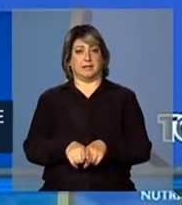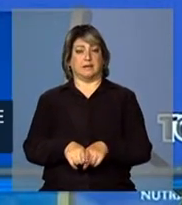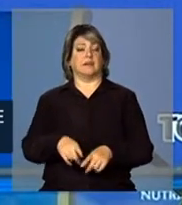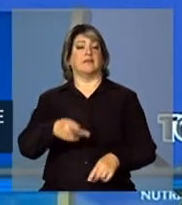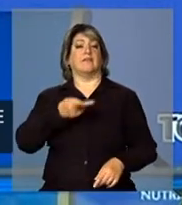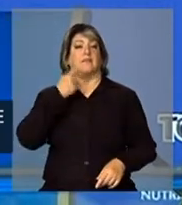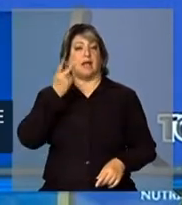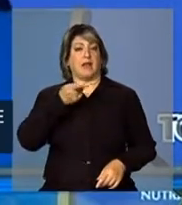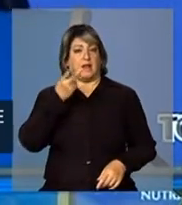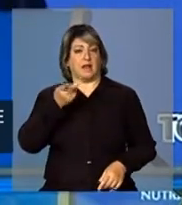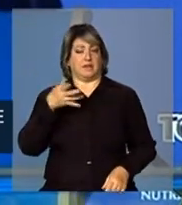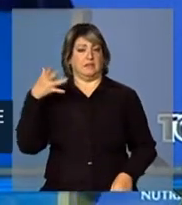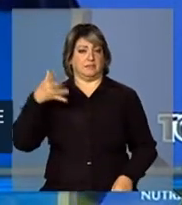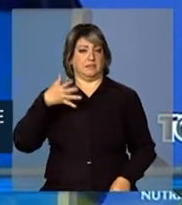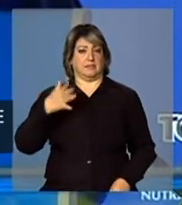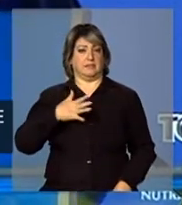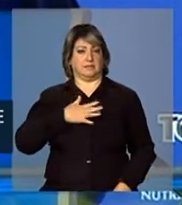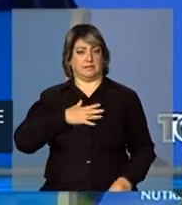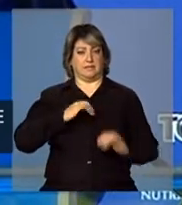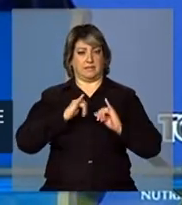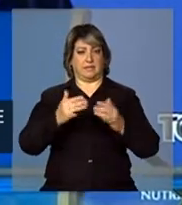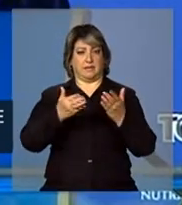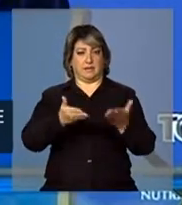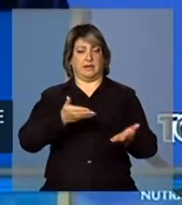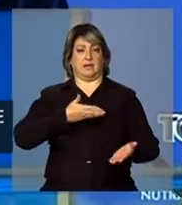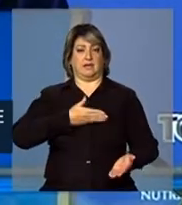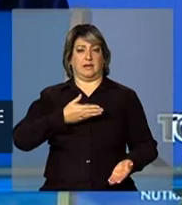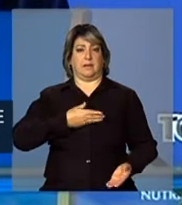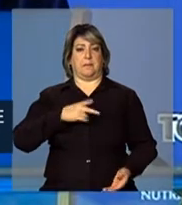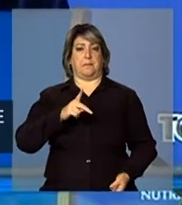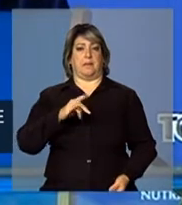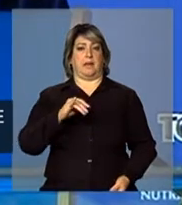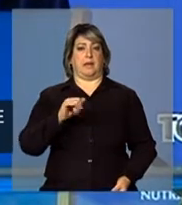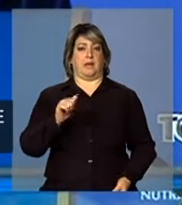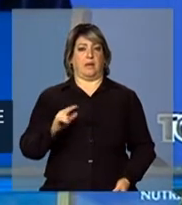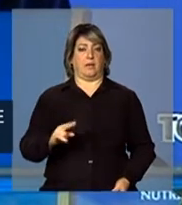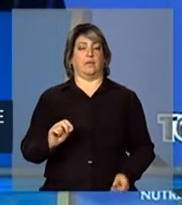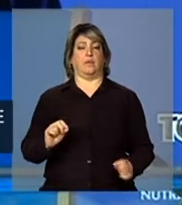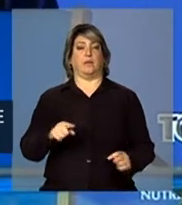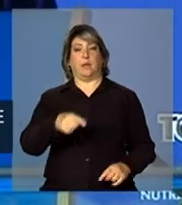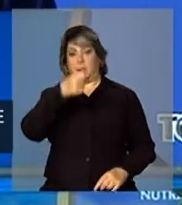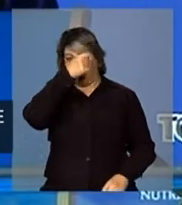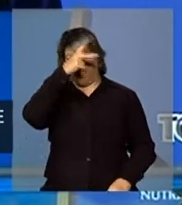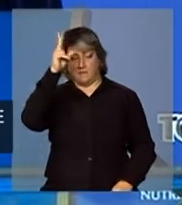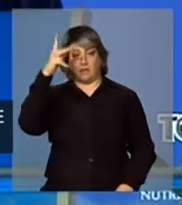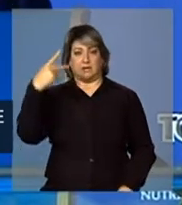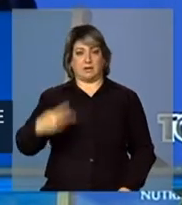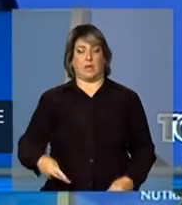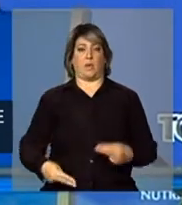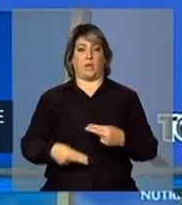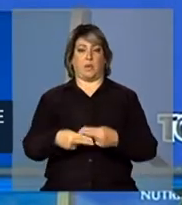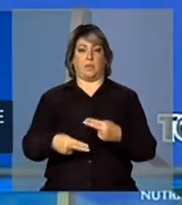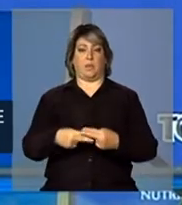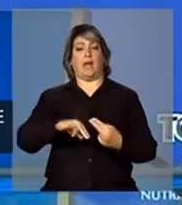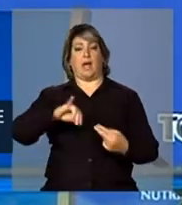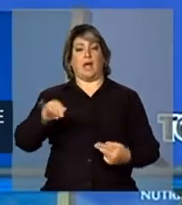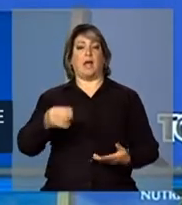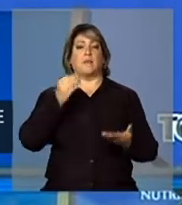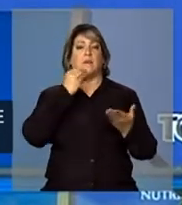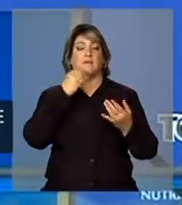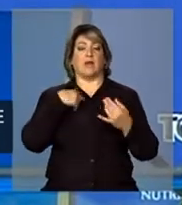dirigir a minha palavra para o nosso companheiro Piau, prefeito de Uberaba. Aproveitar que estou